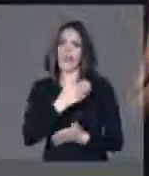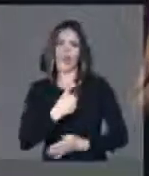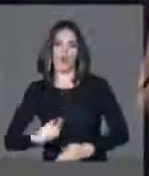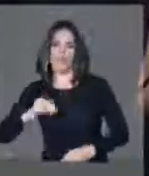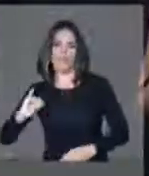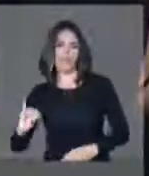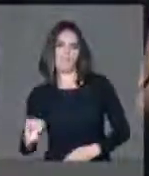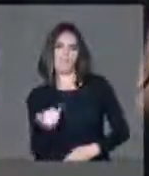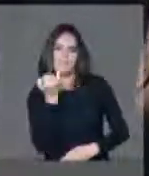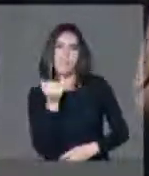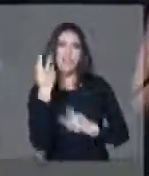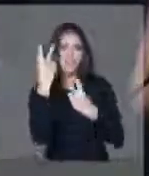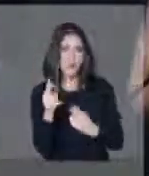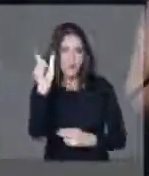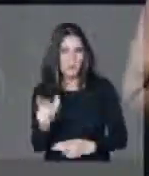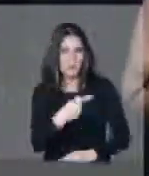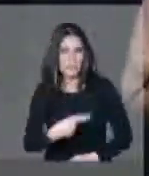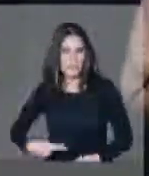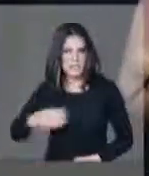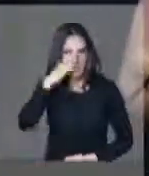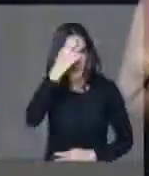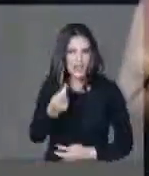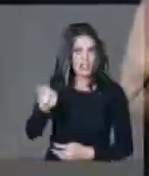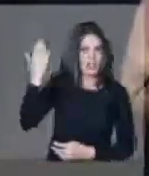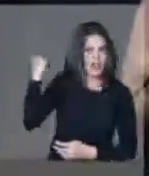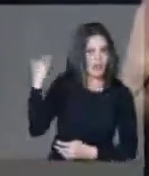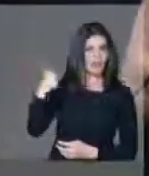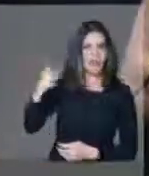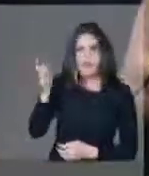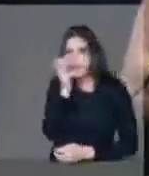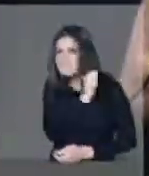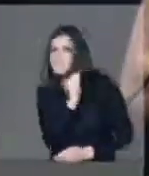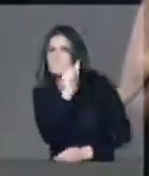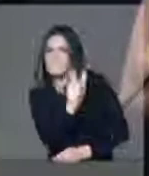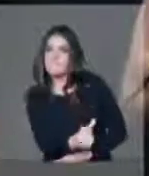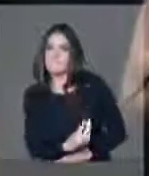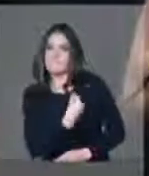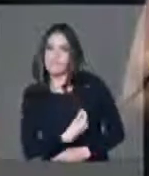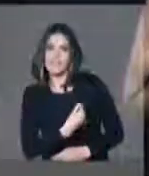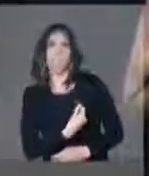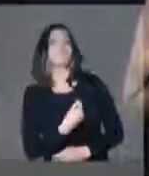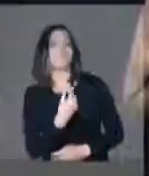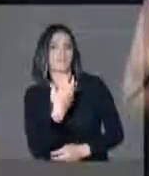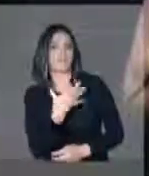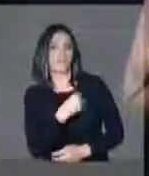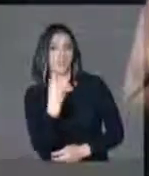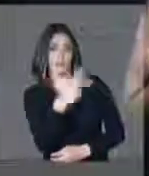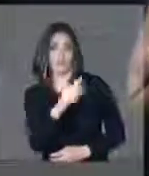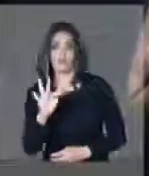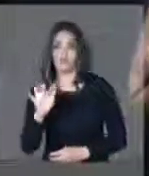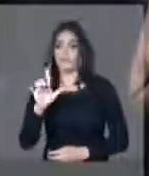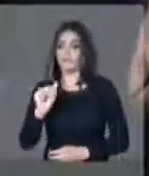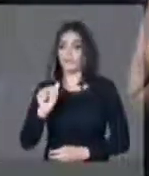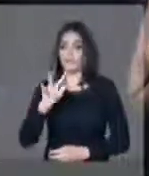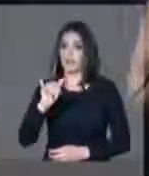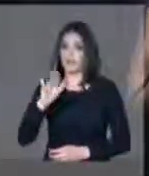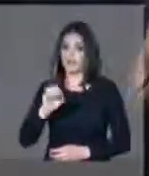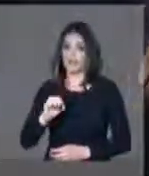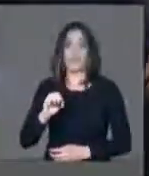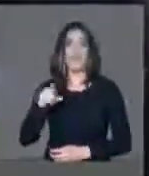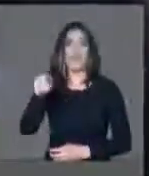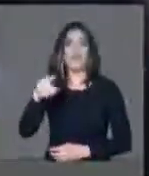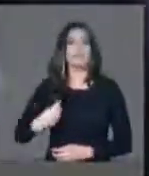do Estado, assim como o presidente já fez antes, para salvar seu filho Flávio Bolsonaro, que está